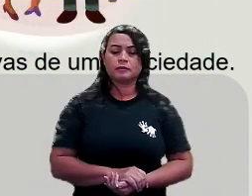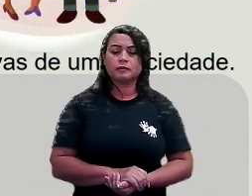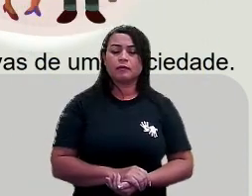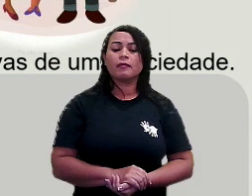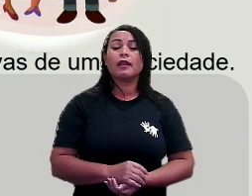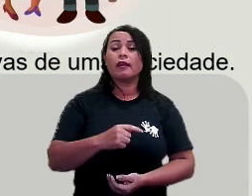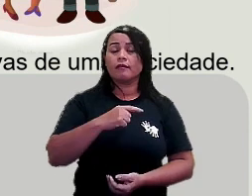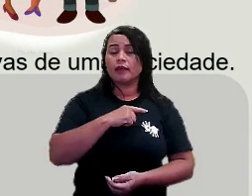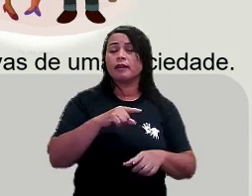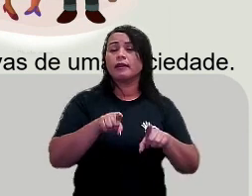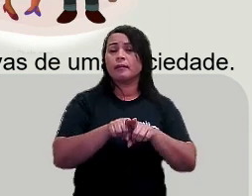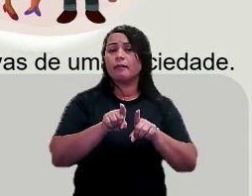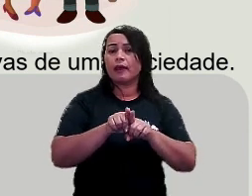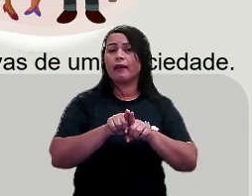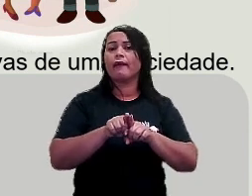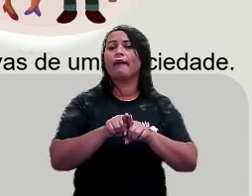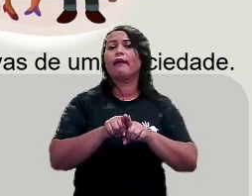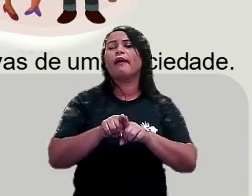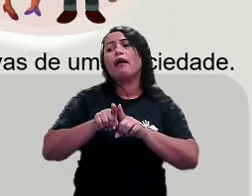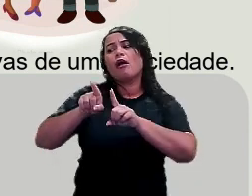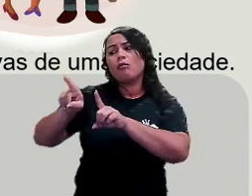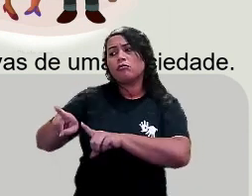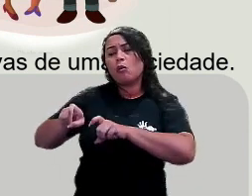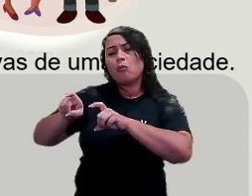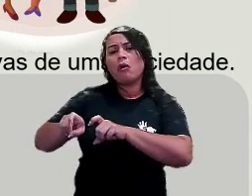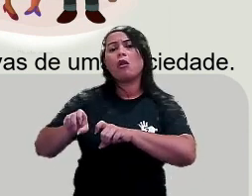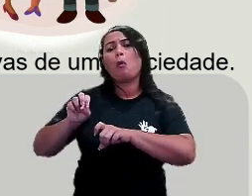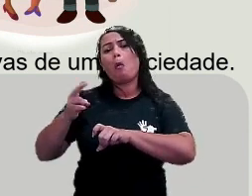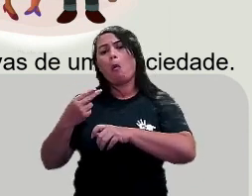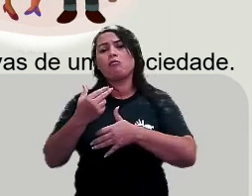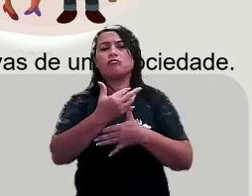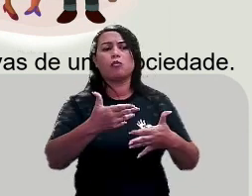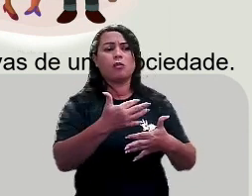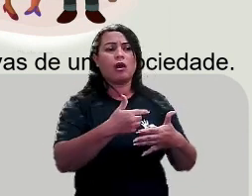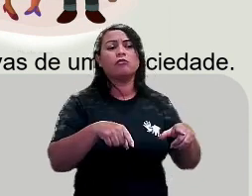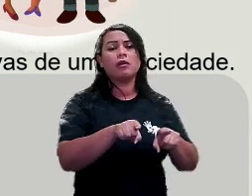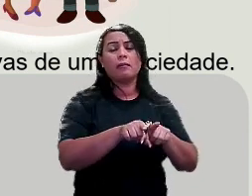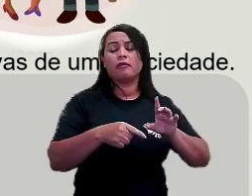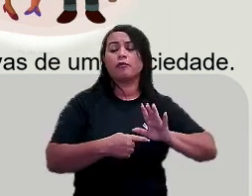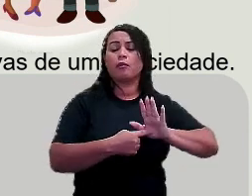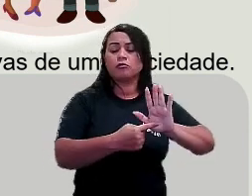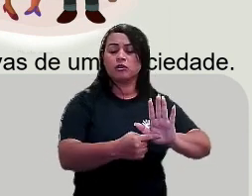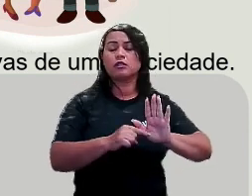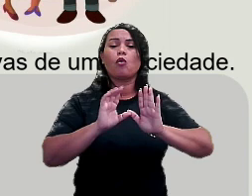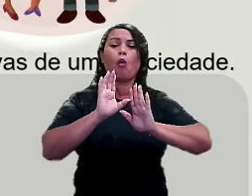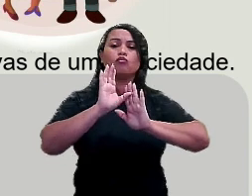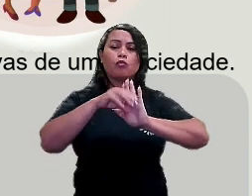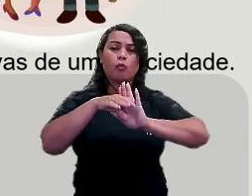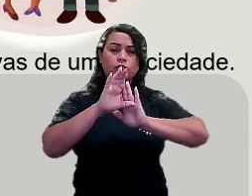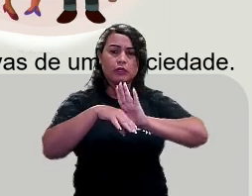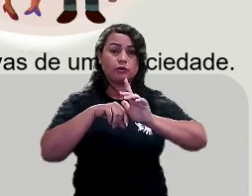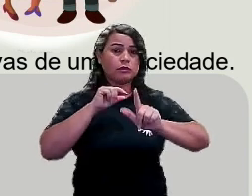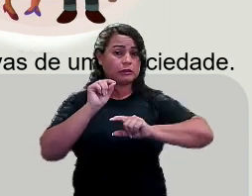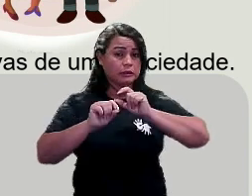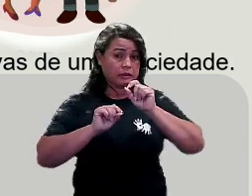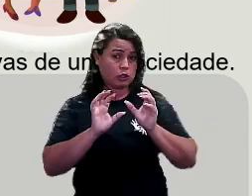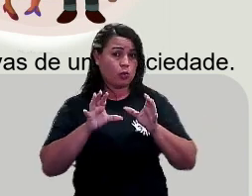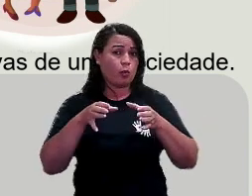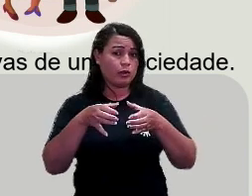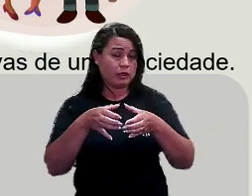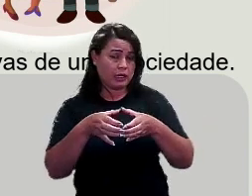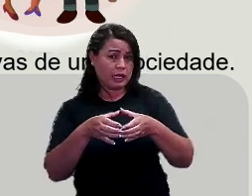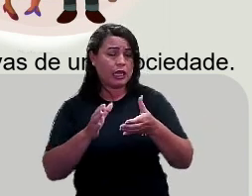E depois a comunidade urbana ou rural. Esses que eu acabei de apresentar são os conceitos de comunidade. Alguns